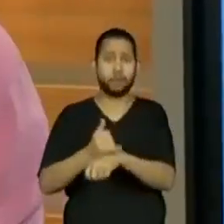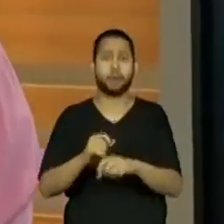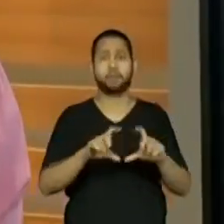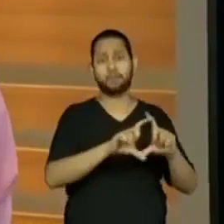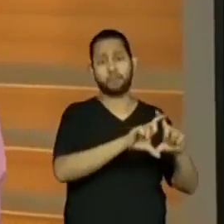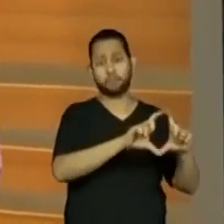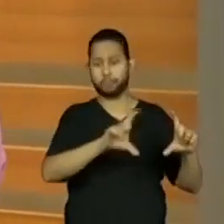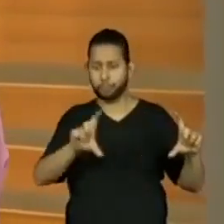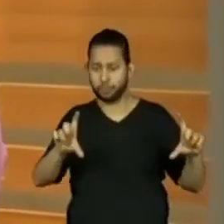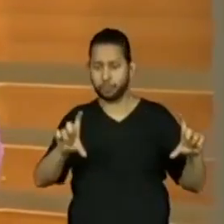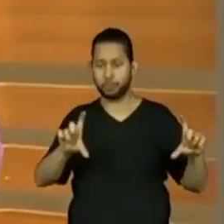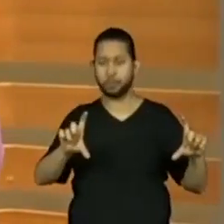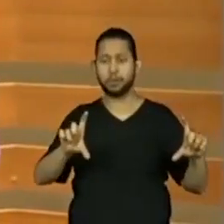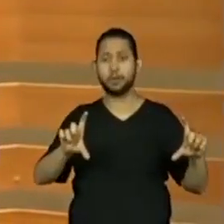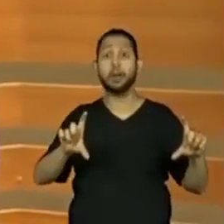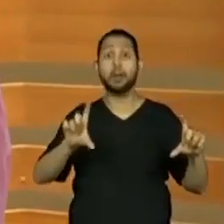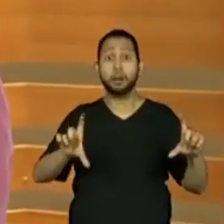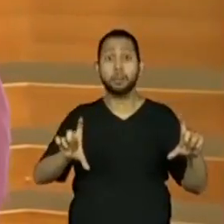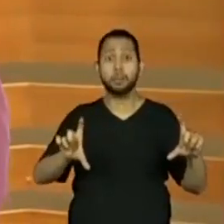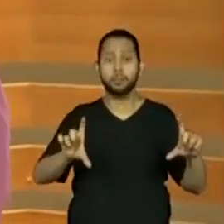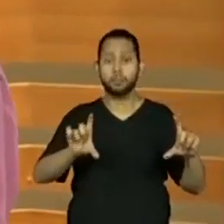quando eu tenho